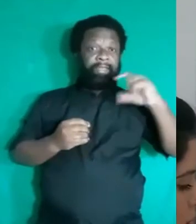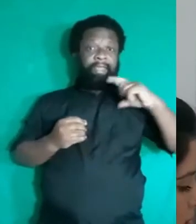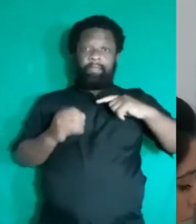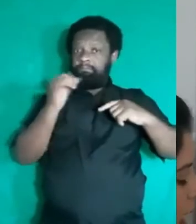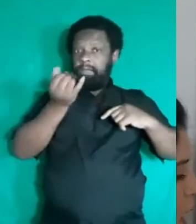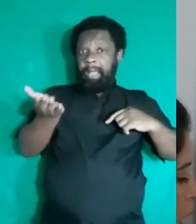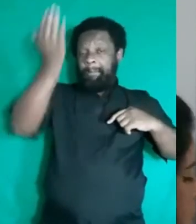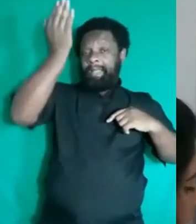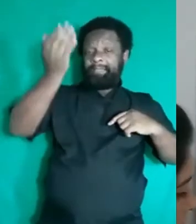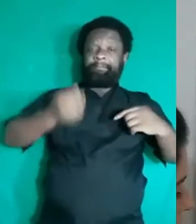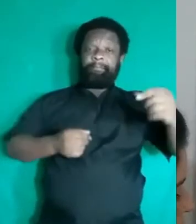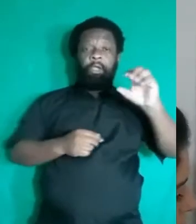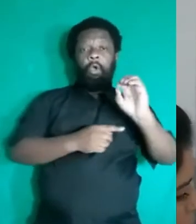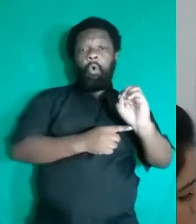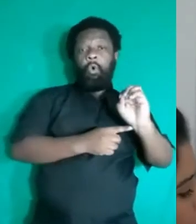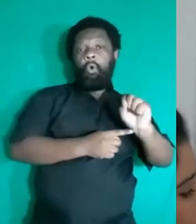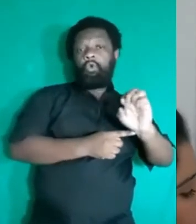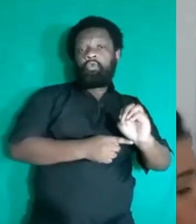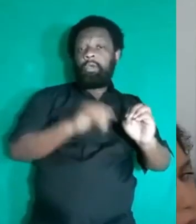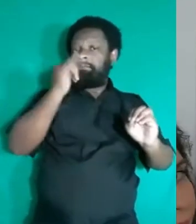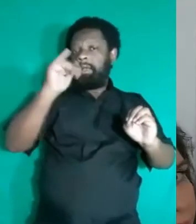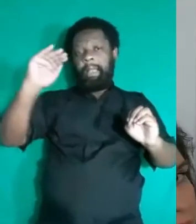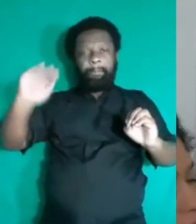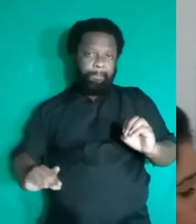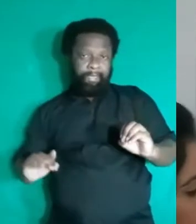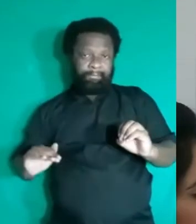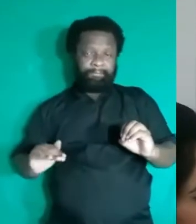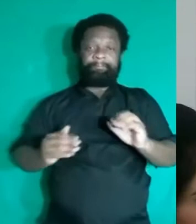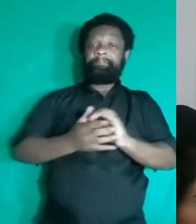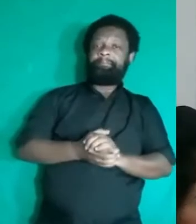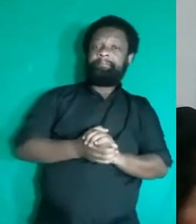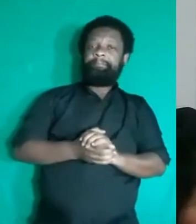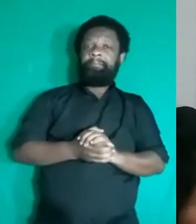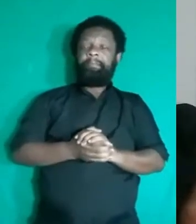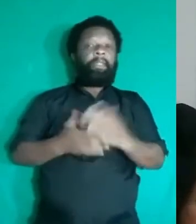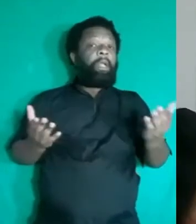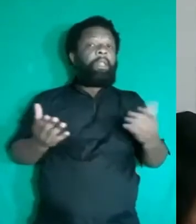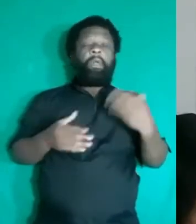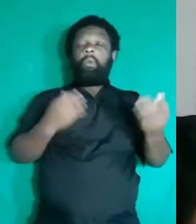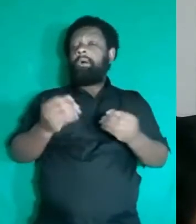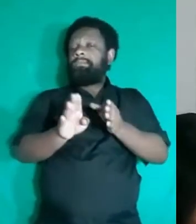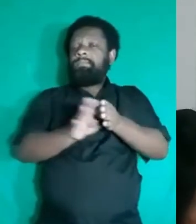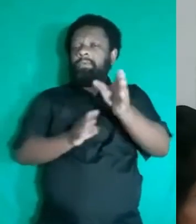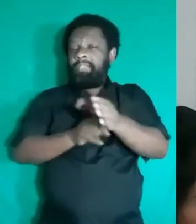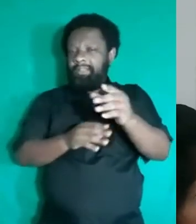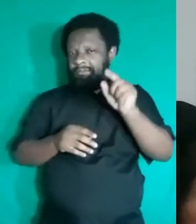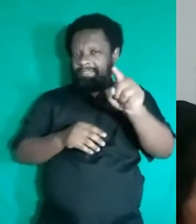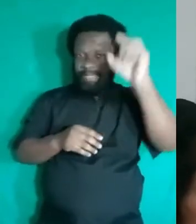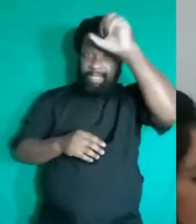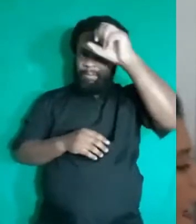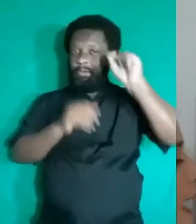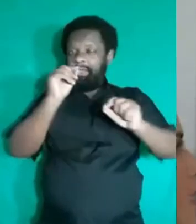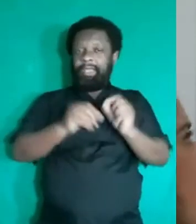vamos utilizar quando o elemento ele estiver com maior carga. E oso nós vamos utilizar quando o elemento ele estiver